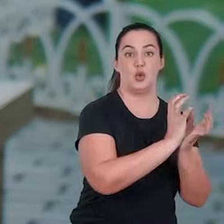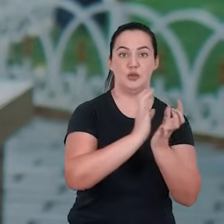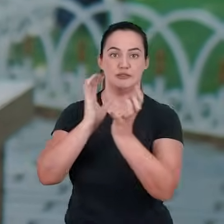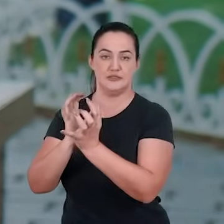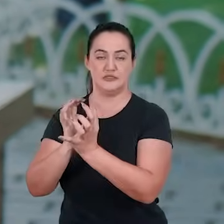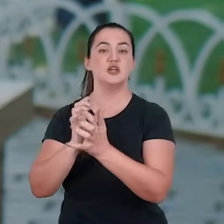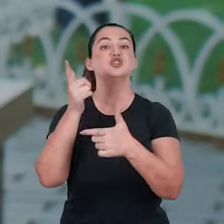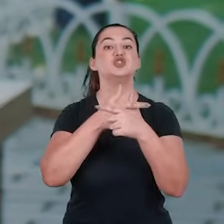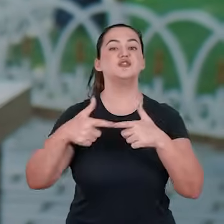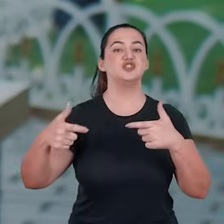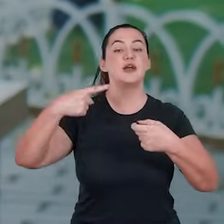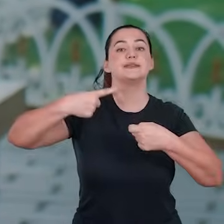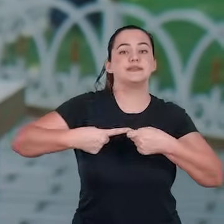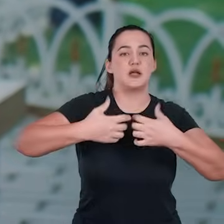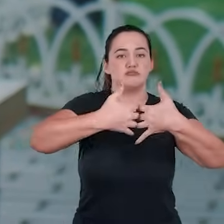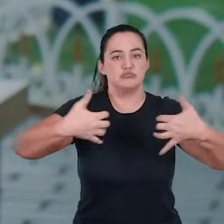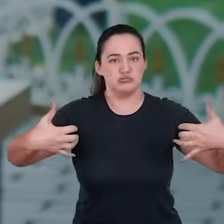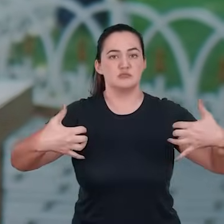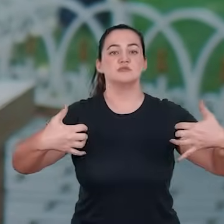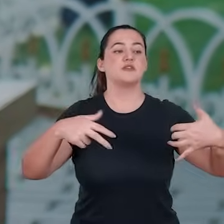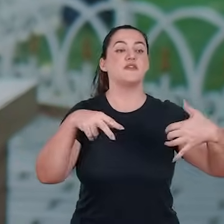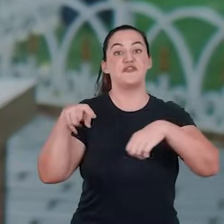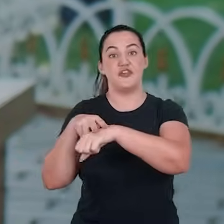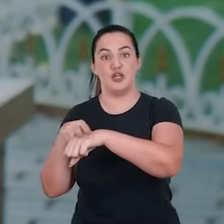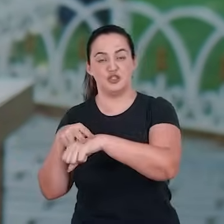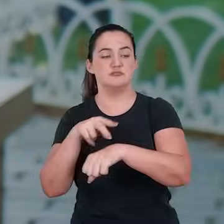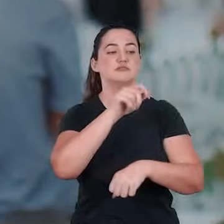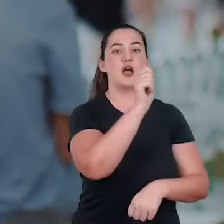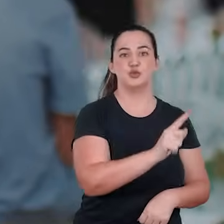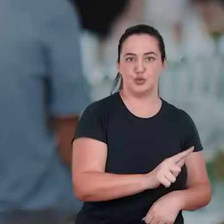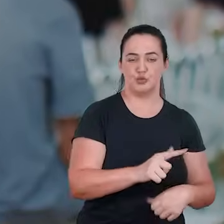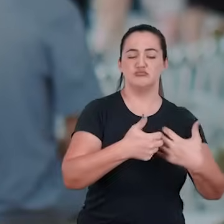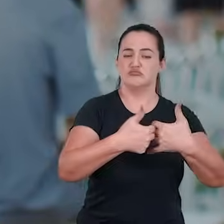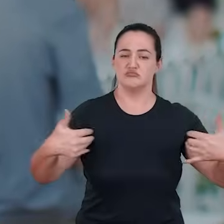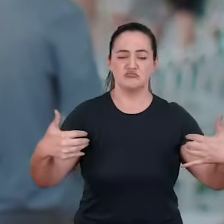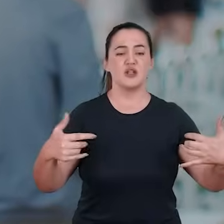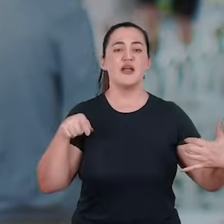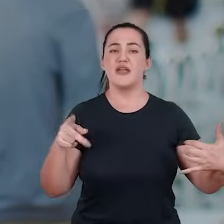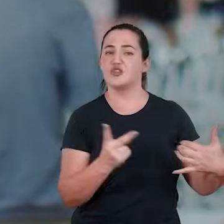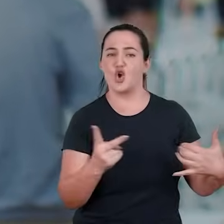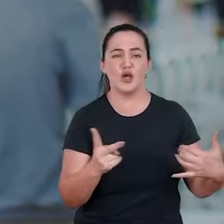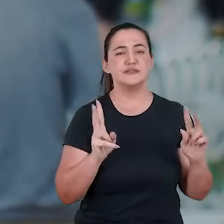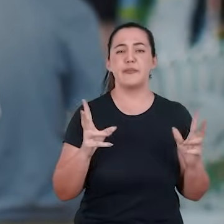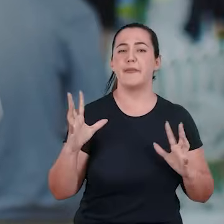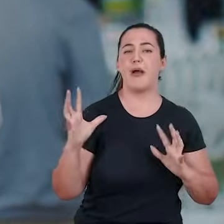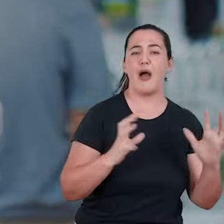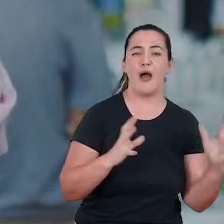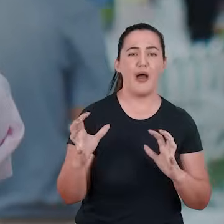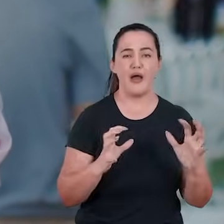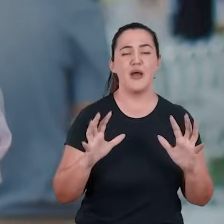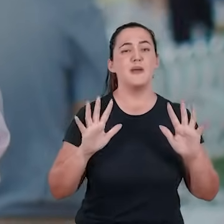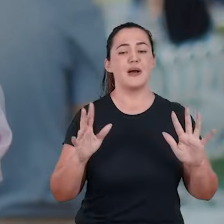cidade praticamente ao meio. A torcida dos verdes e a torcida dos azuis. E eles não se limitavam apenas